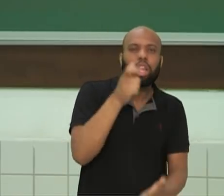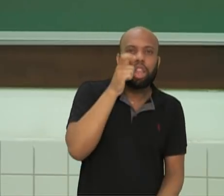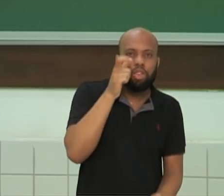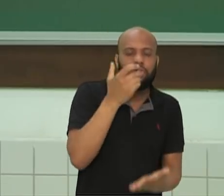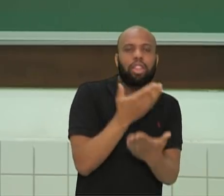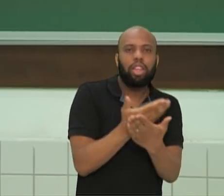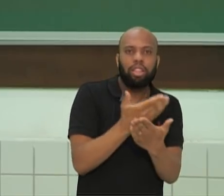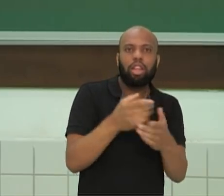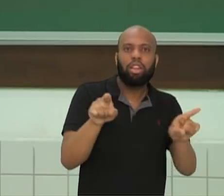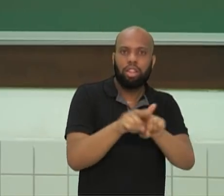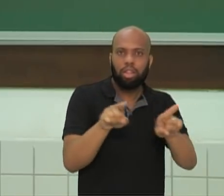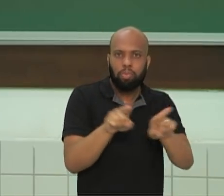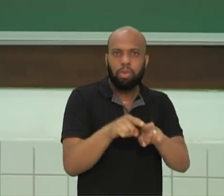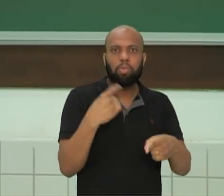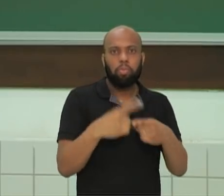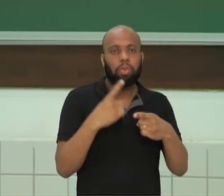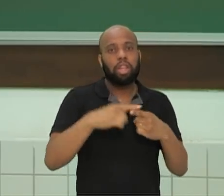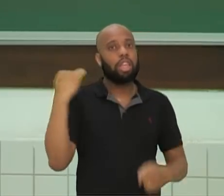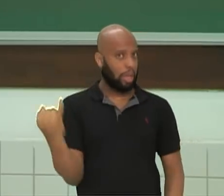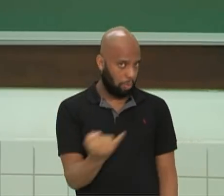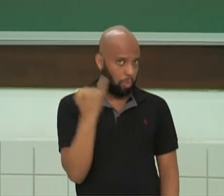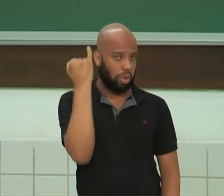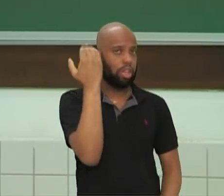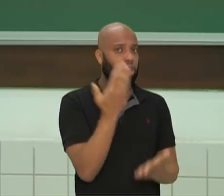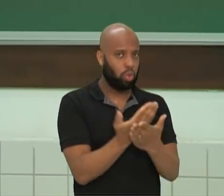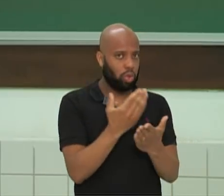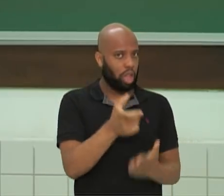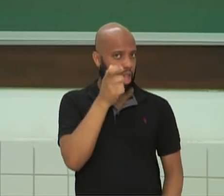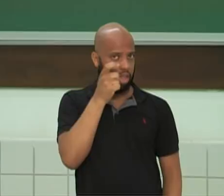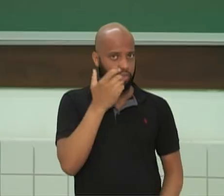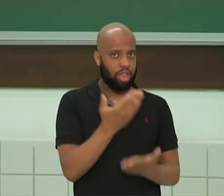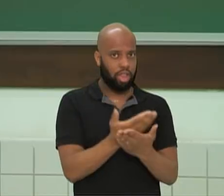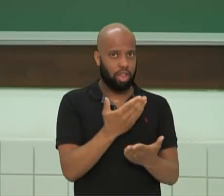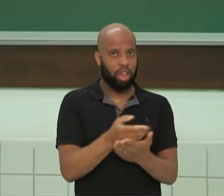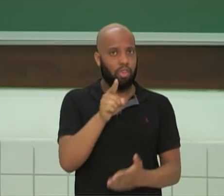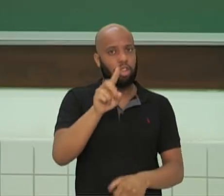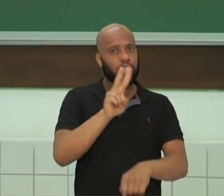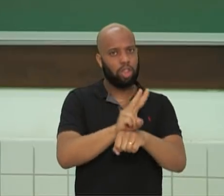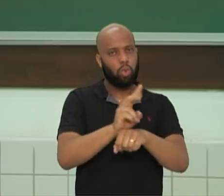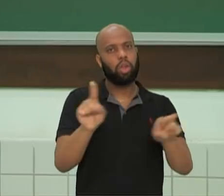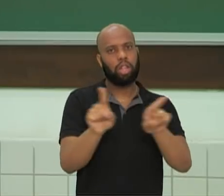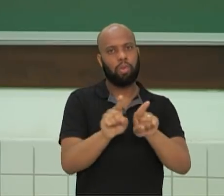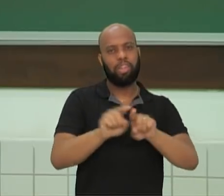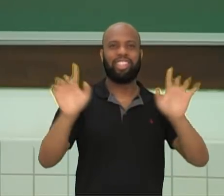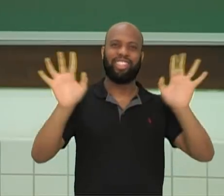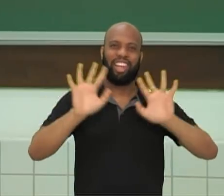as aulas são super importantes e se cuidem.